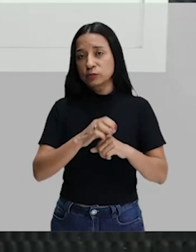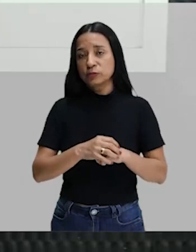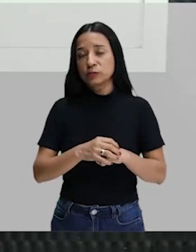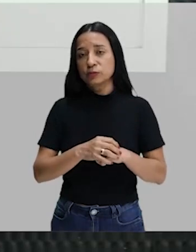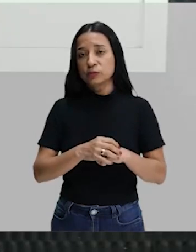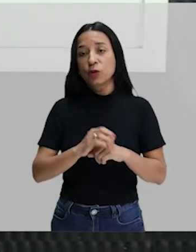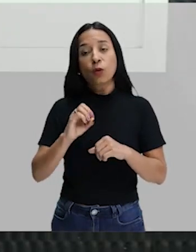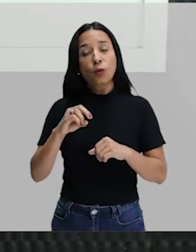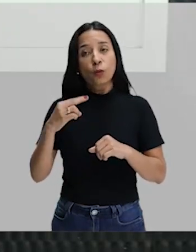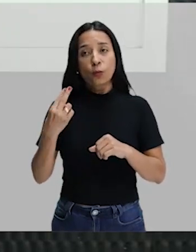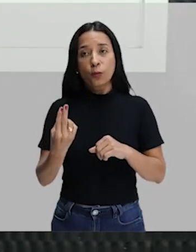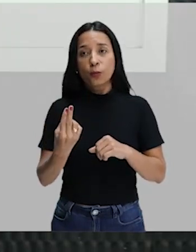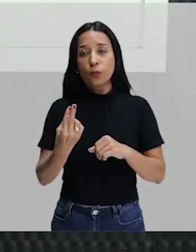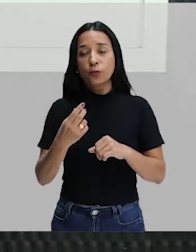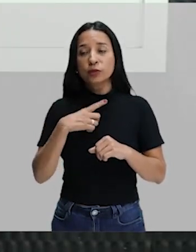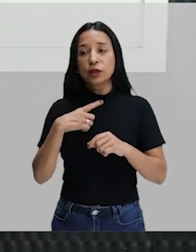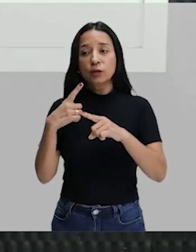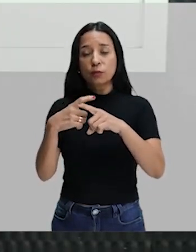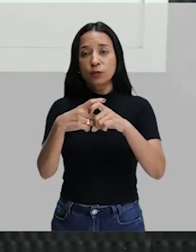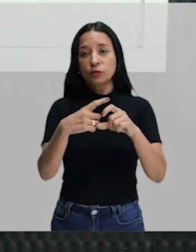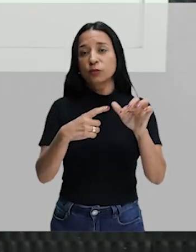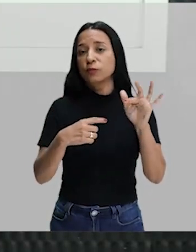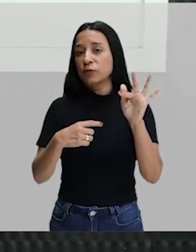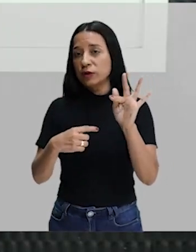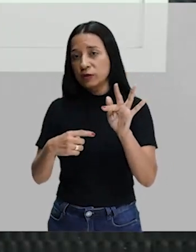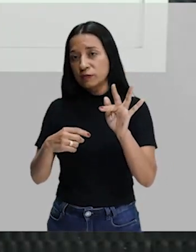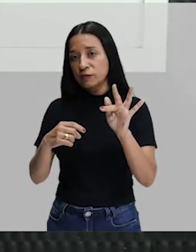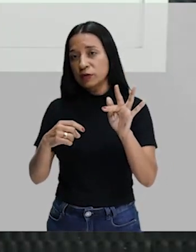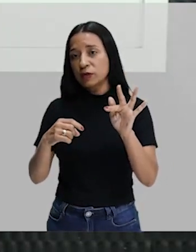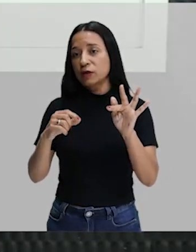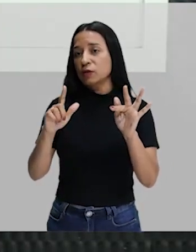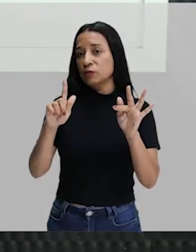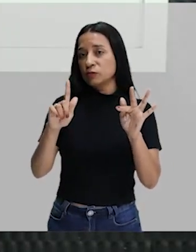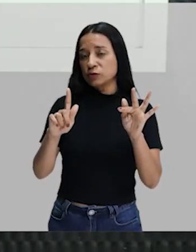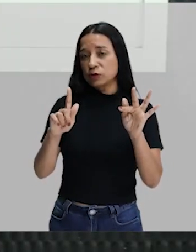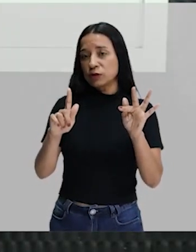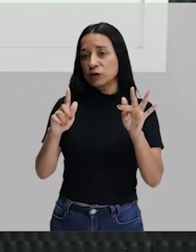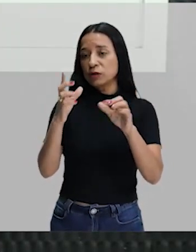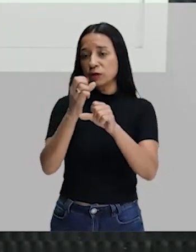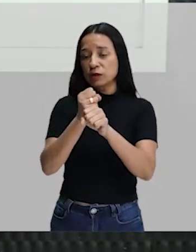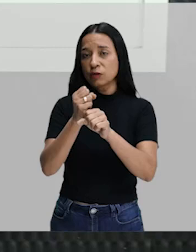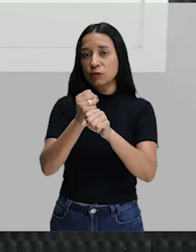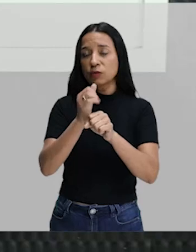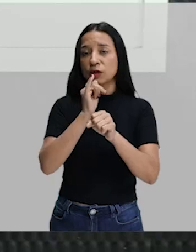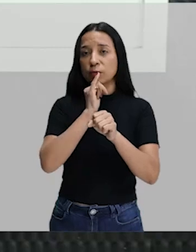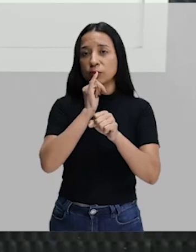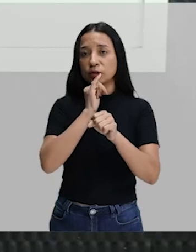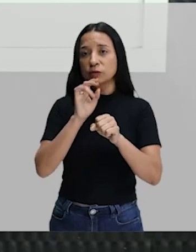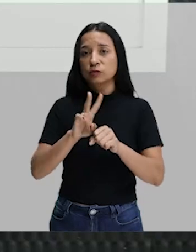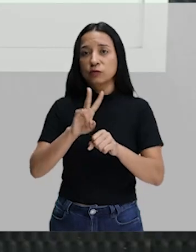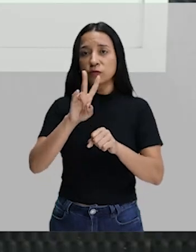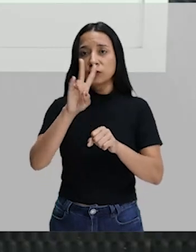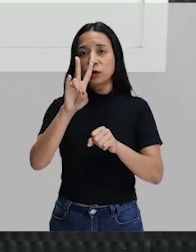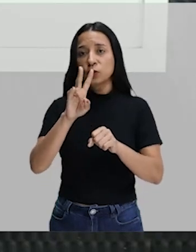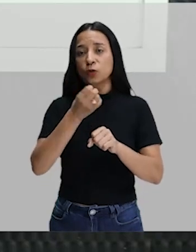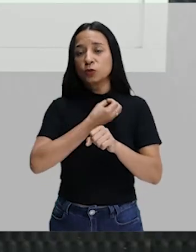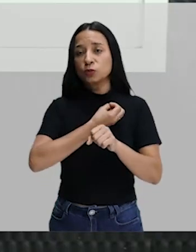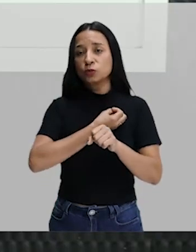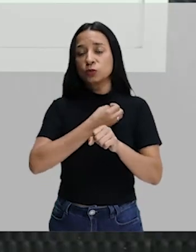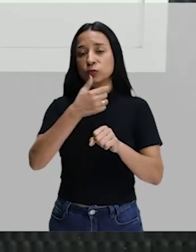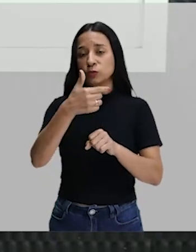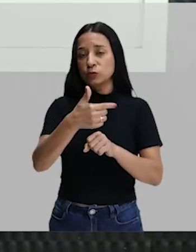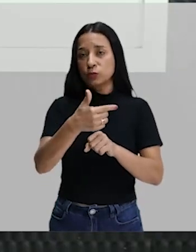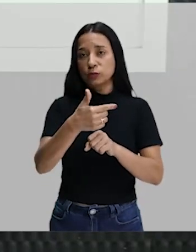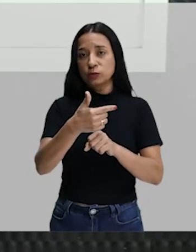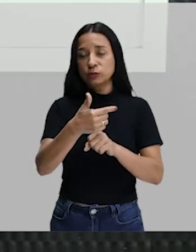então se eu tiver um polinômio f e um polinômio g, se eu for calcular, por exemplo, o valor numérico do número